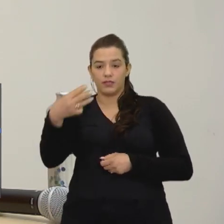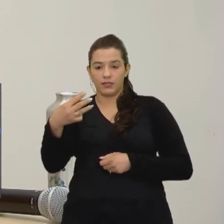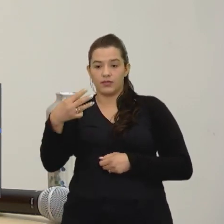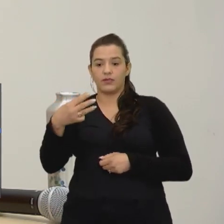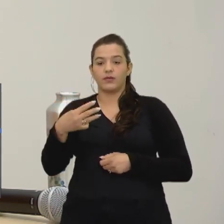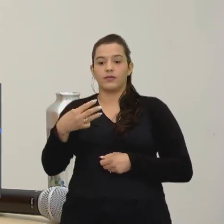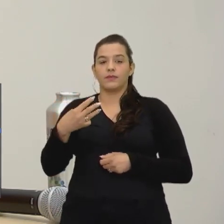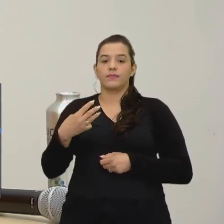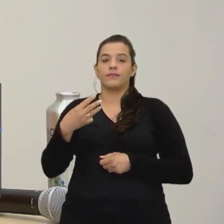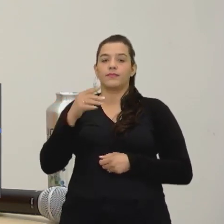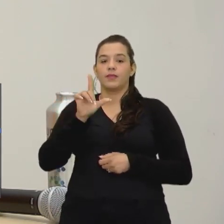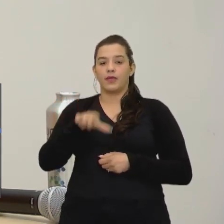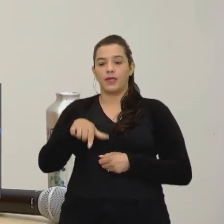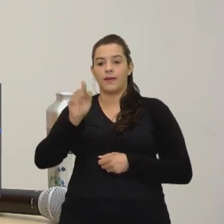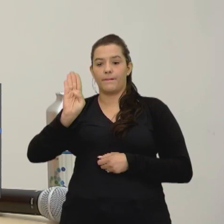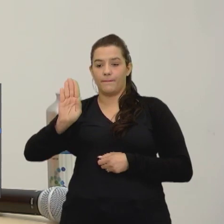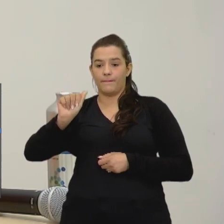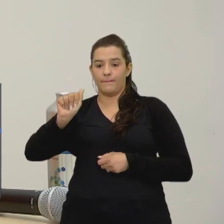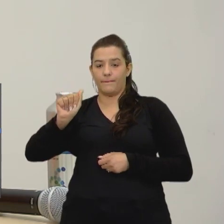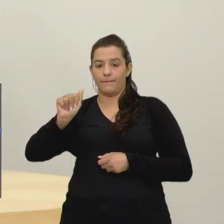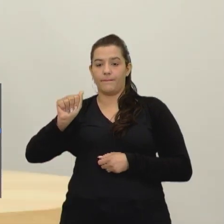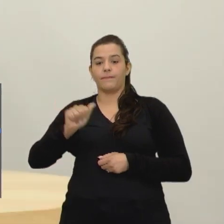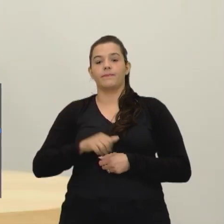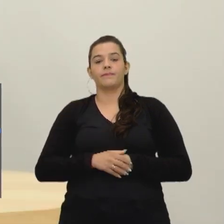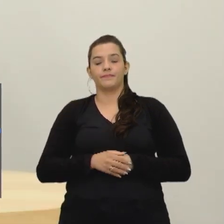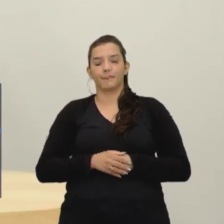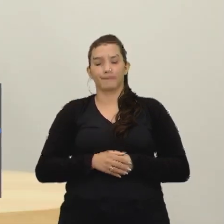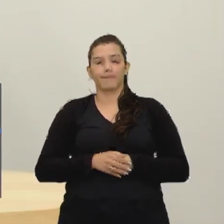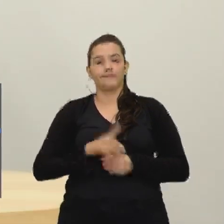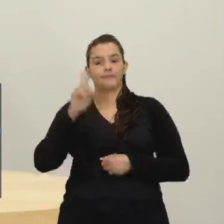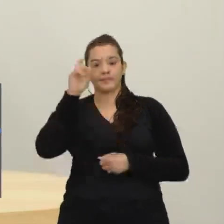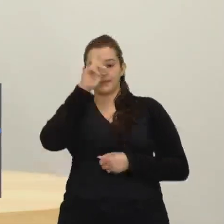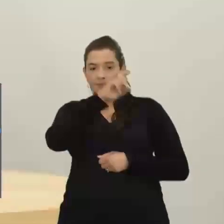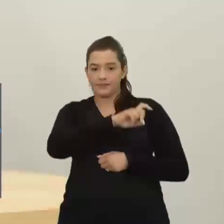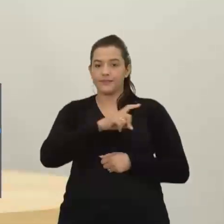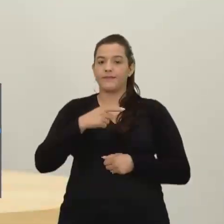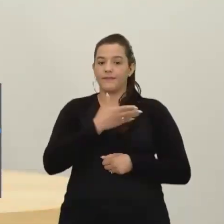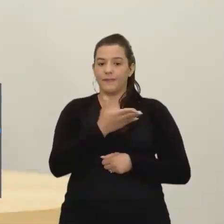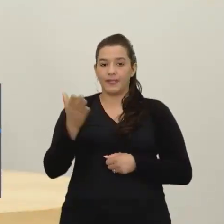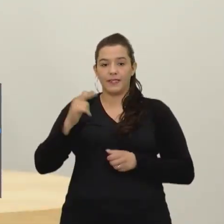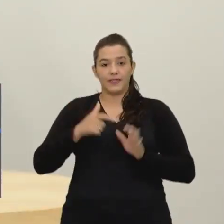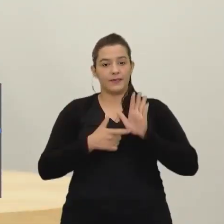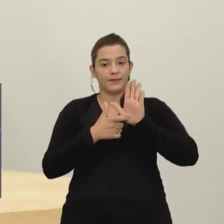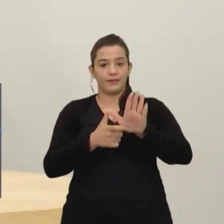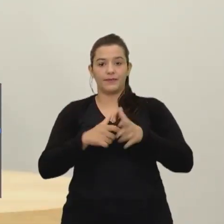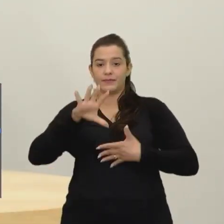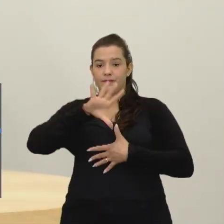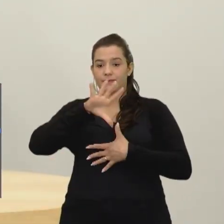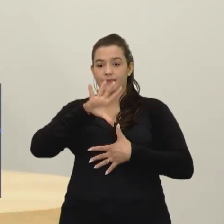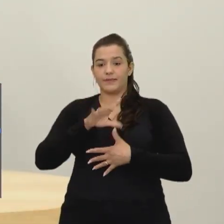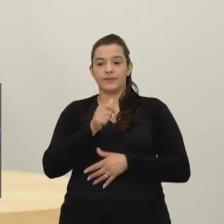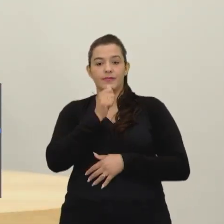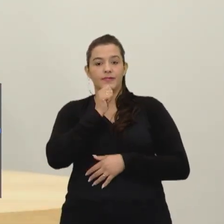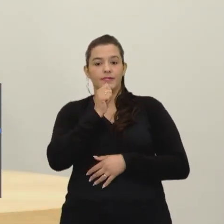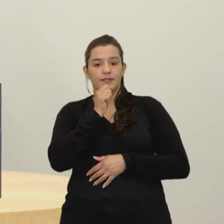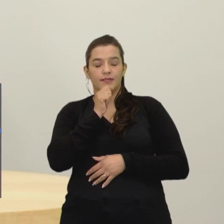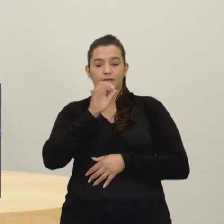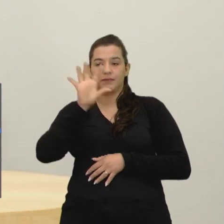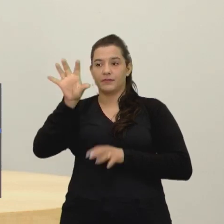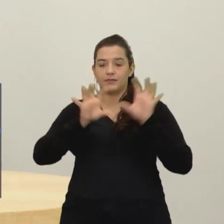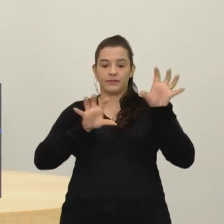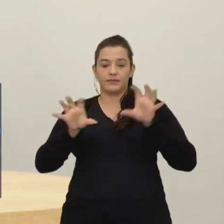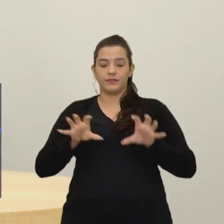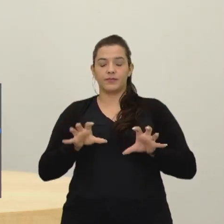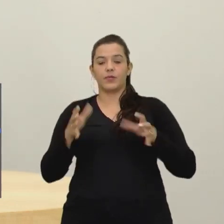53% zona intertropical. Ó, ficou complicado aí, porque eu nem apresentei o mapa das zonas climáticas,